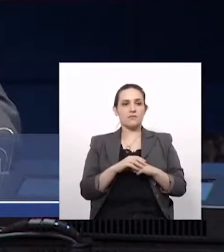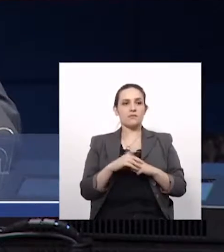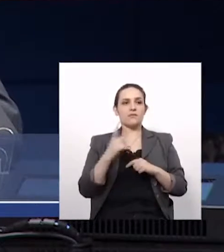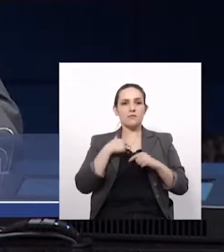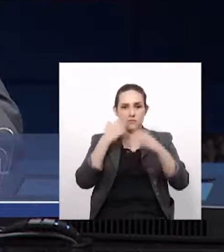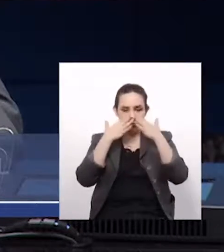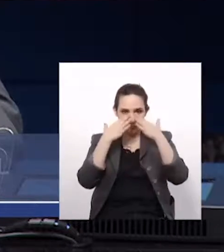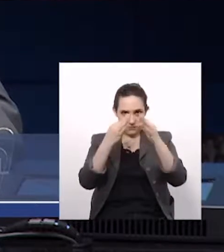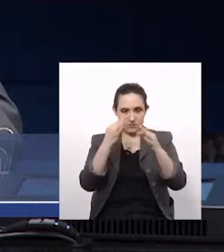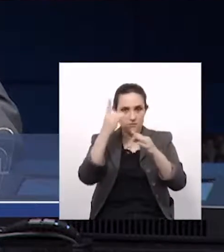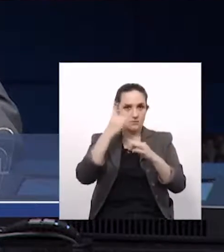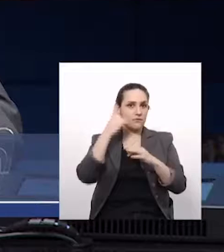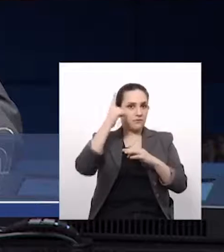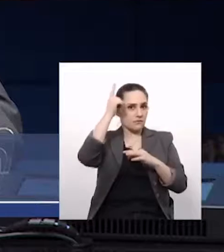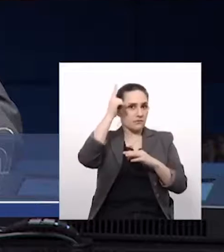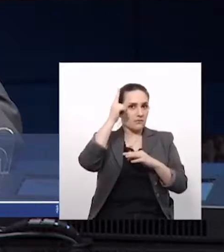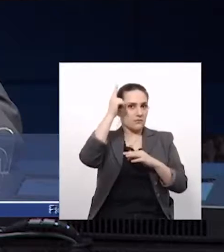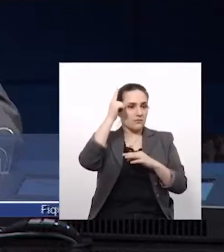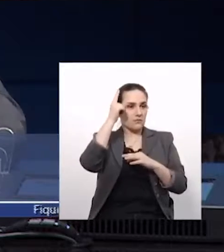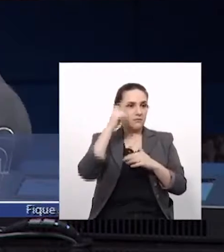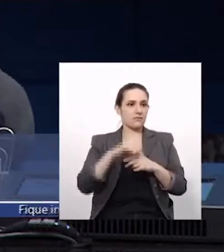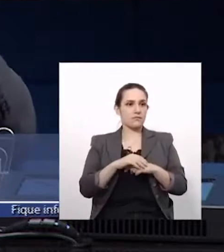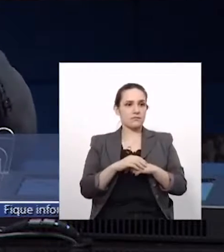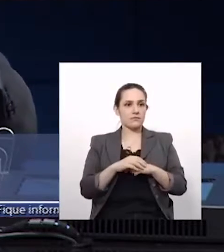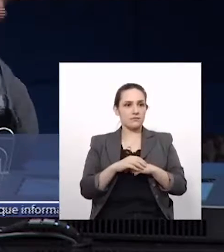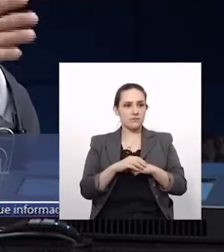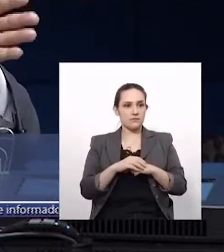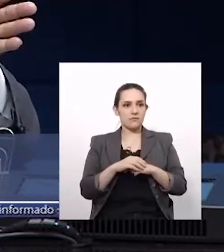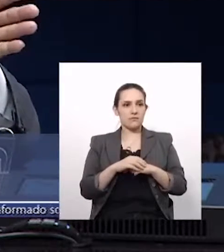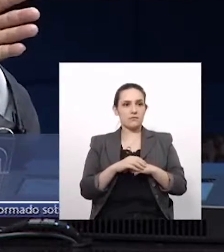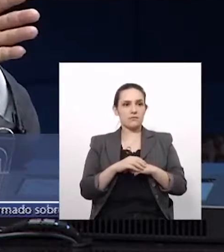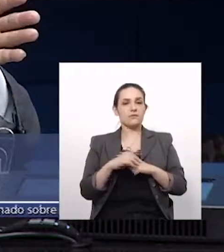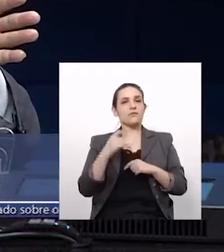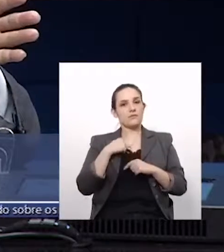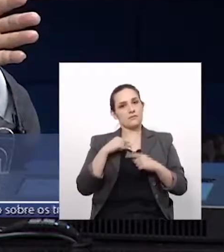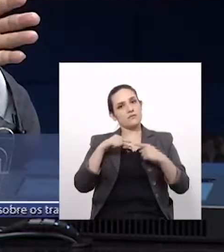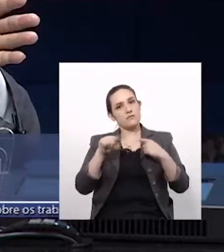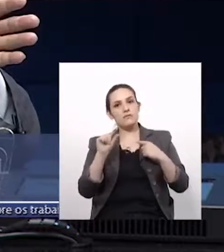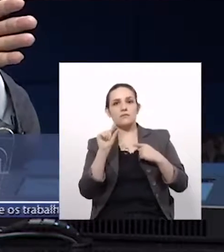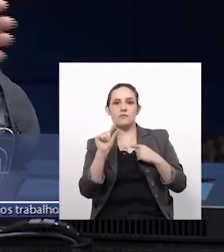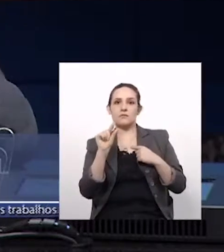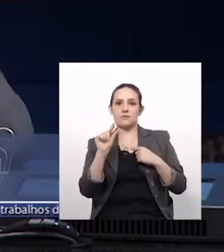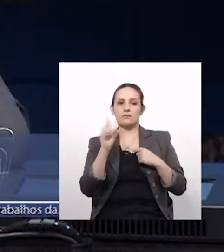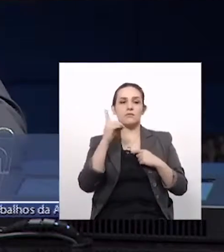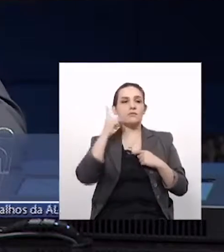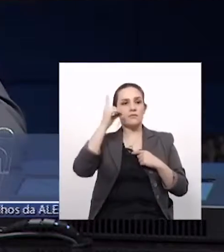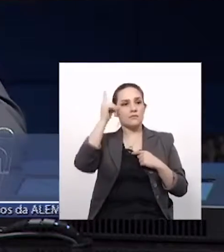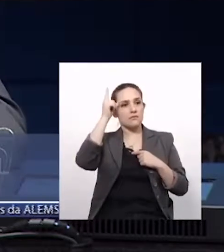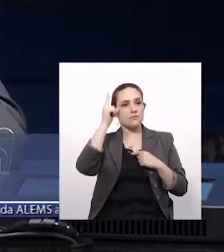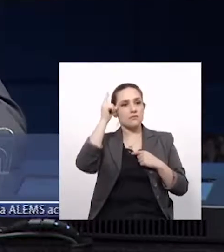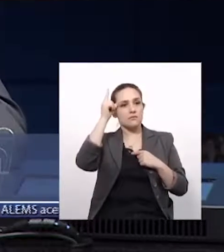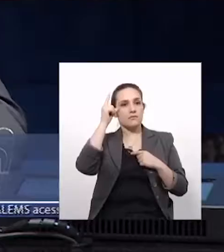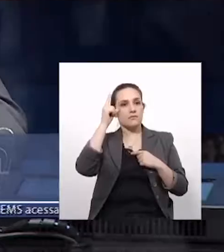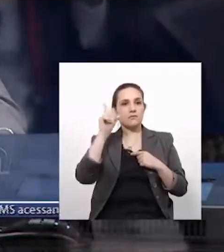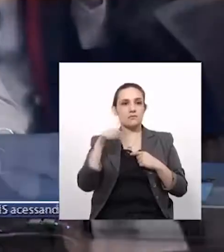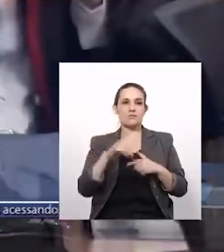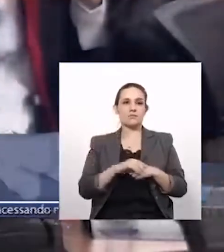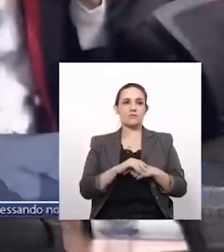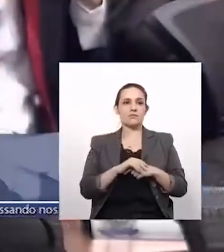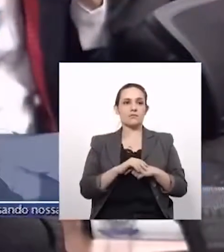do deputado Lídio Lopes, mas eu quero discordar um pouquinho do deputado Lídio Lopes, porque não está se tratando